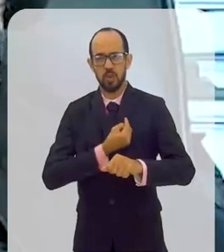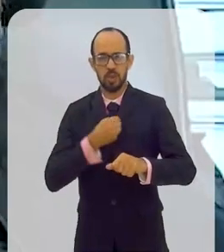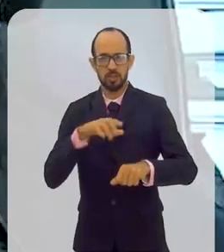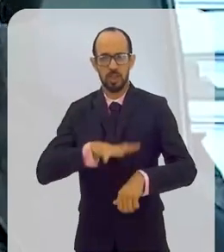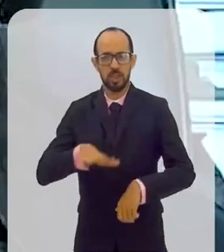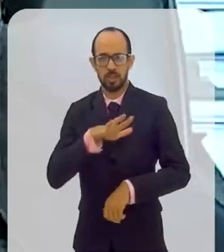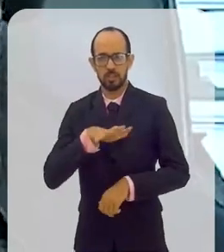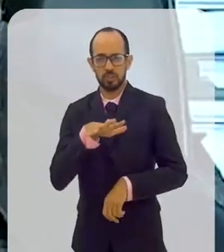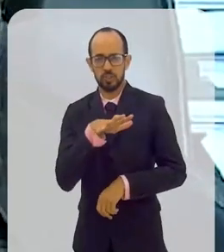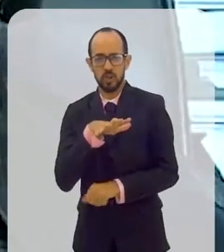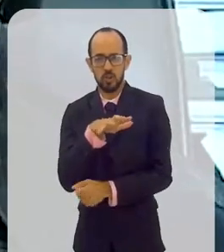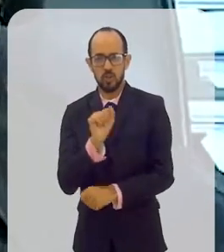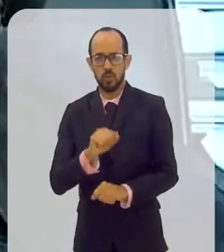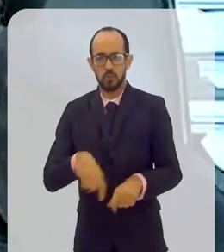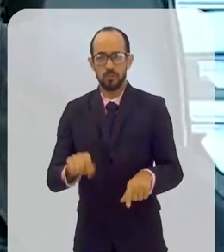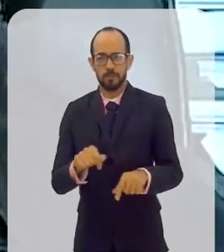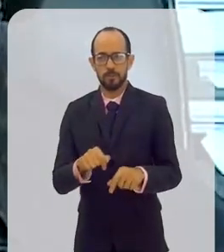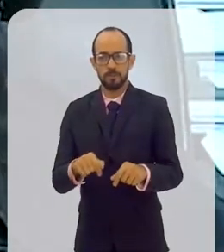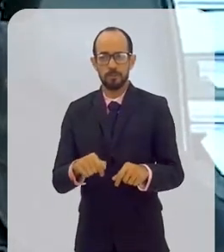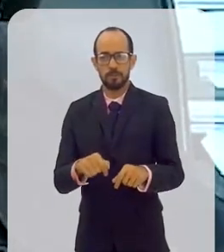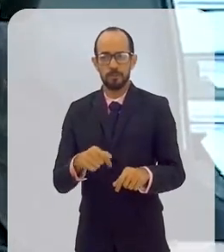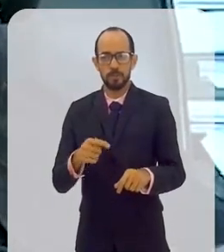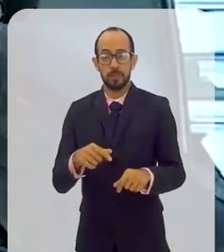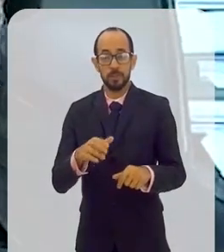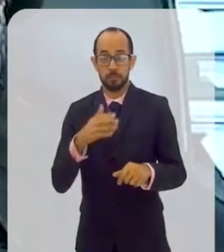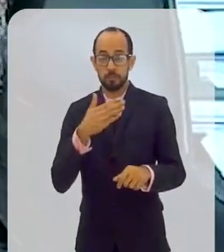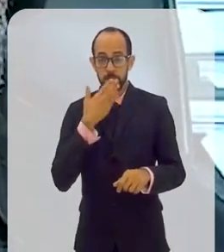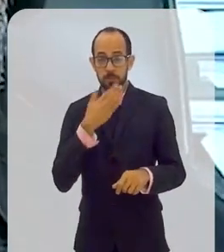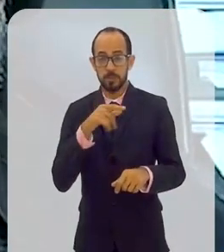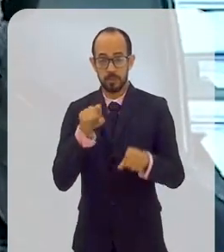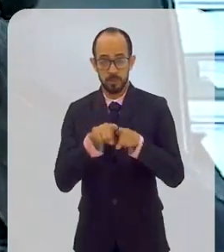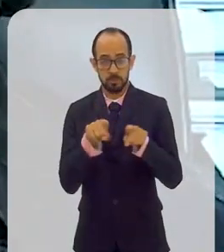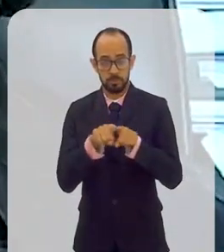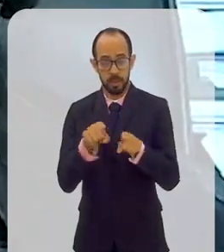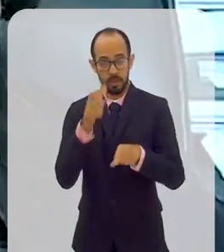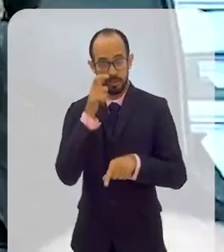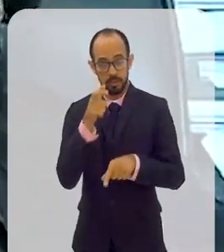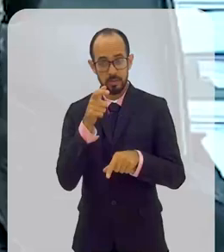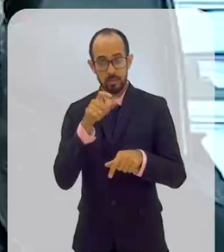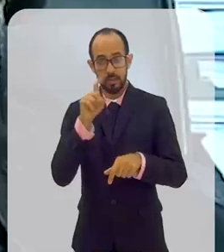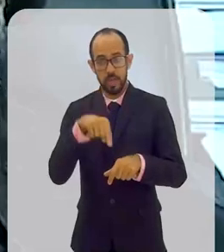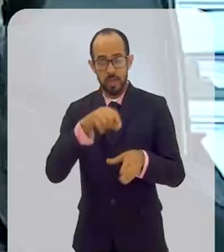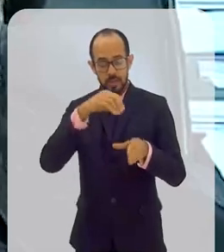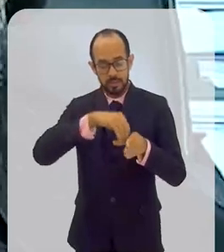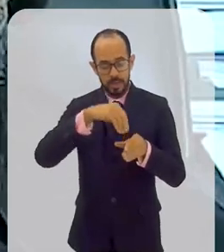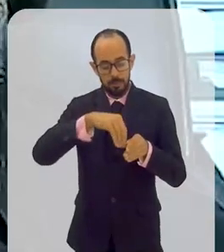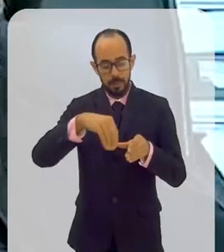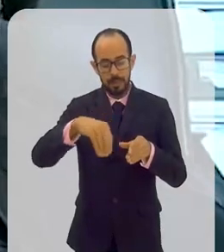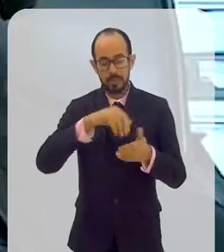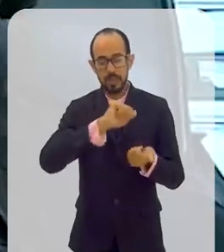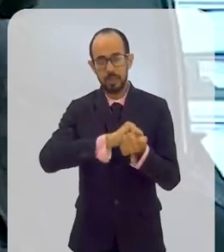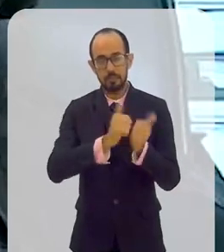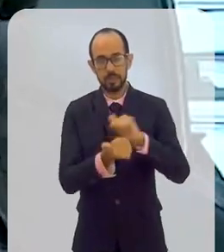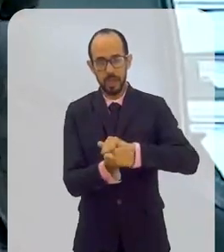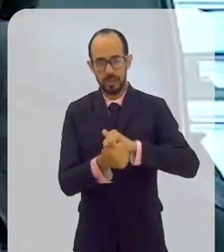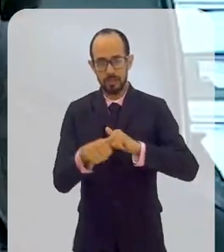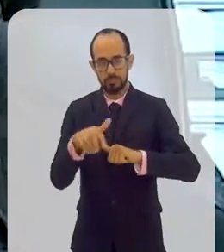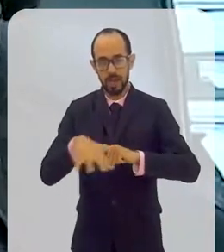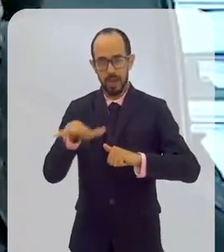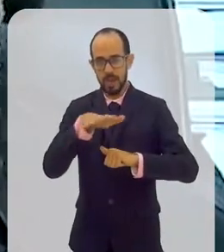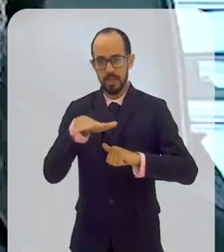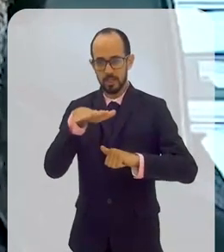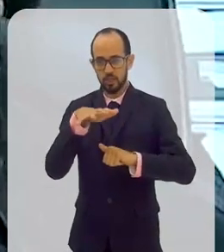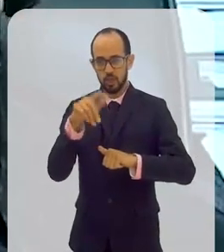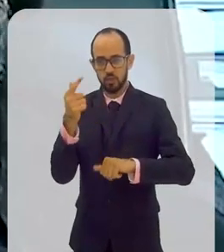da região, inclusive. Gostaria aqui de chamar a atenção, sementes adaptadas à região do norte e noroeste, com as